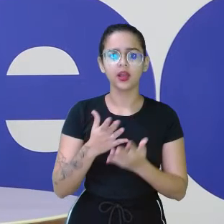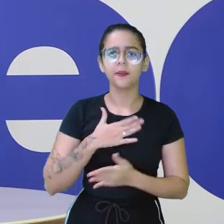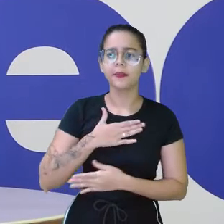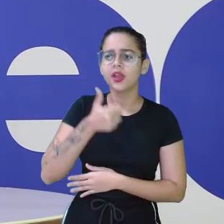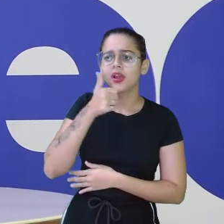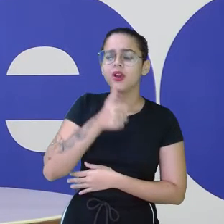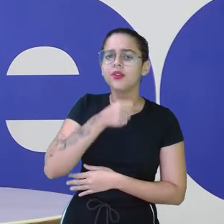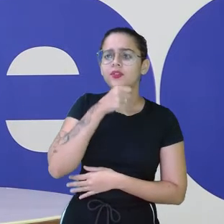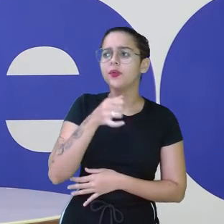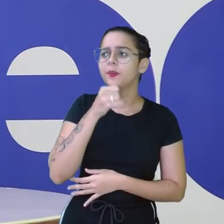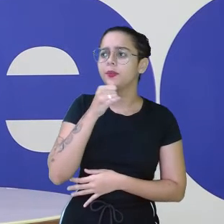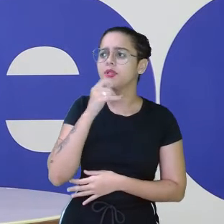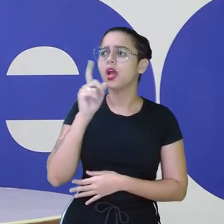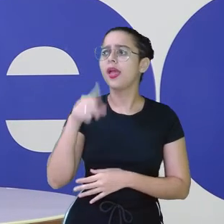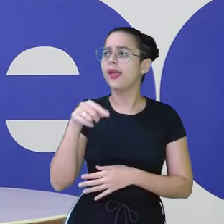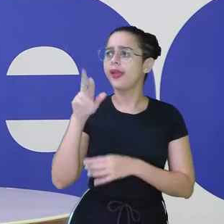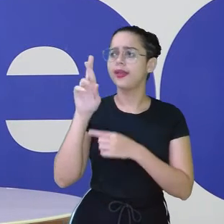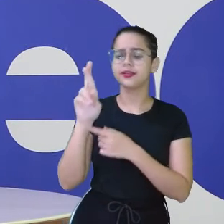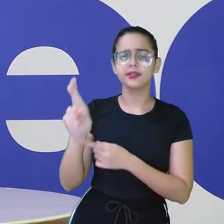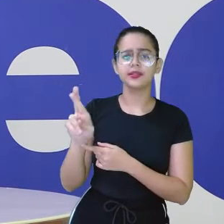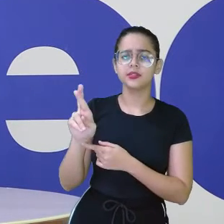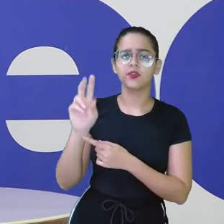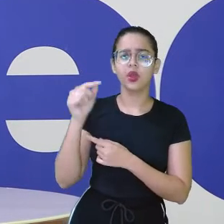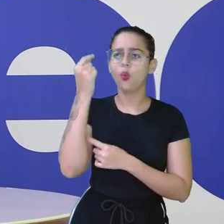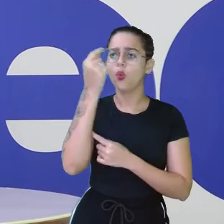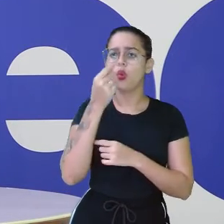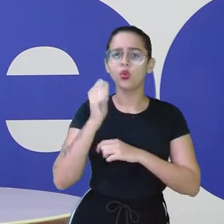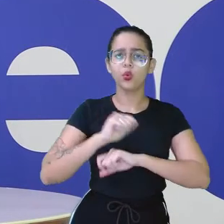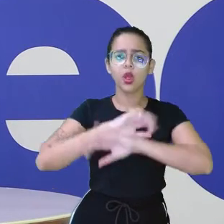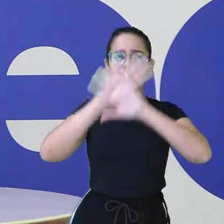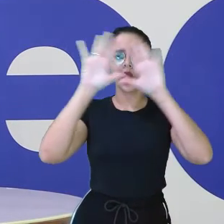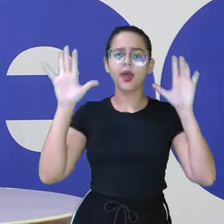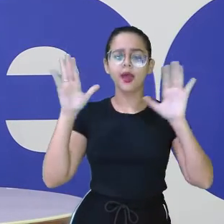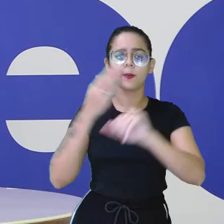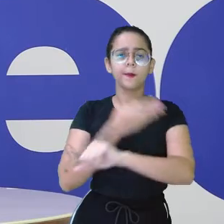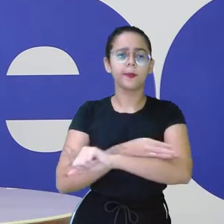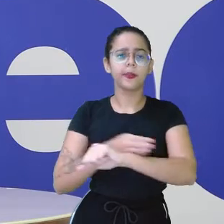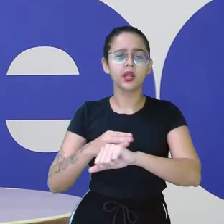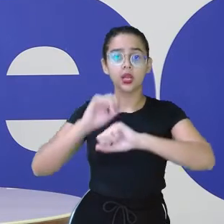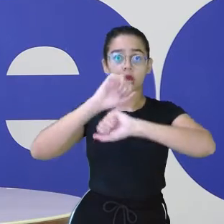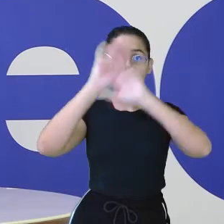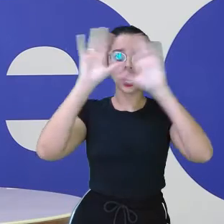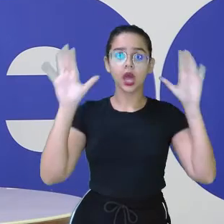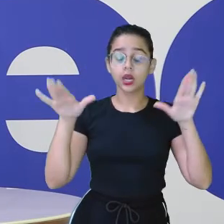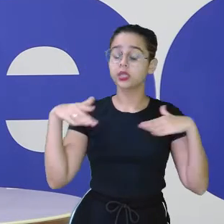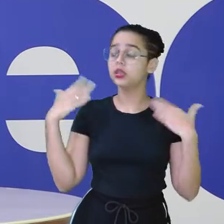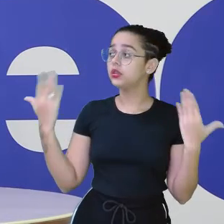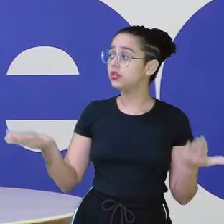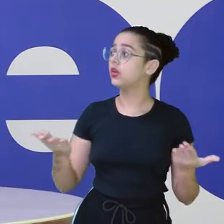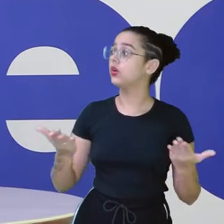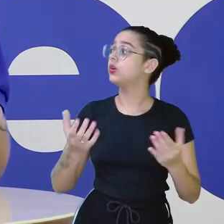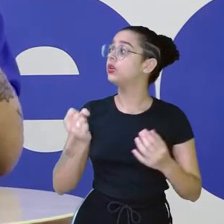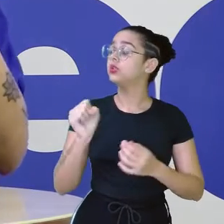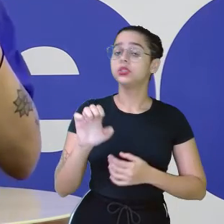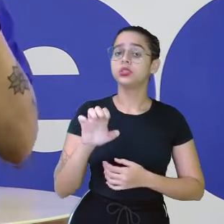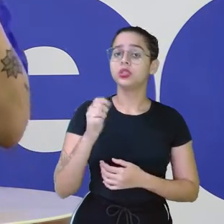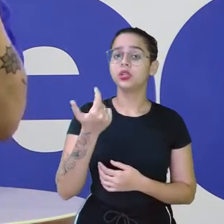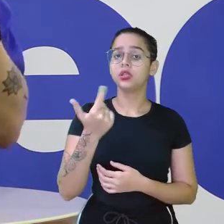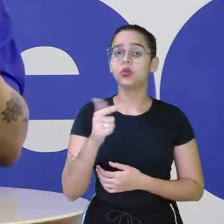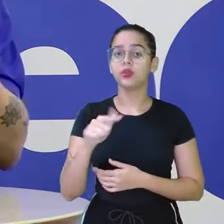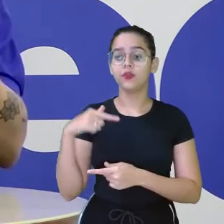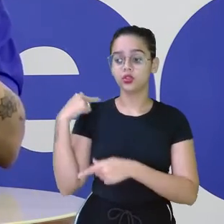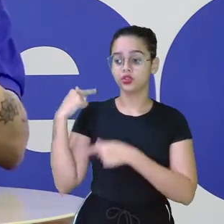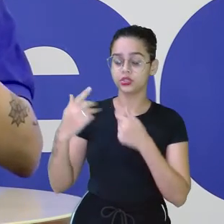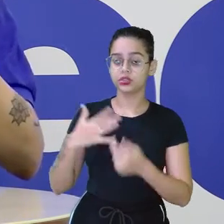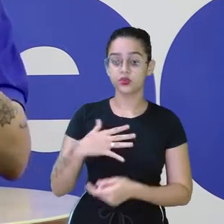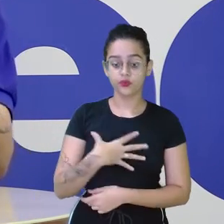minha avó, por exemplo, é recessivo, né? Que é os olhos claros, a pele clara. E se não tivesse vindo na